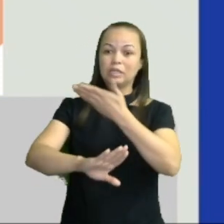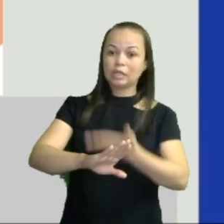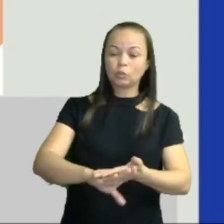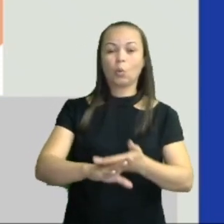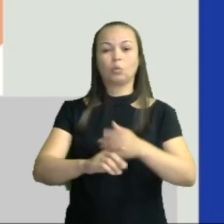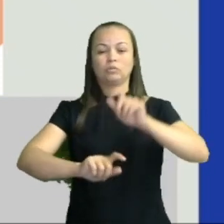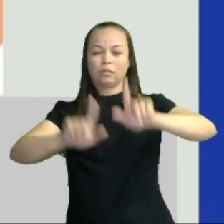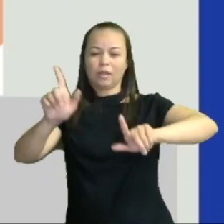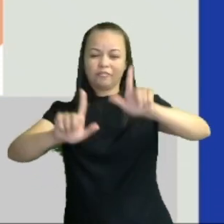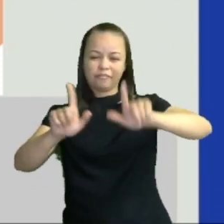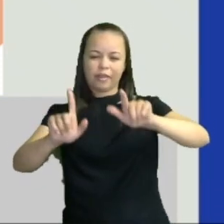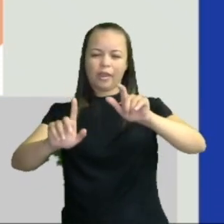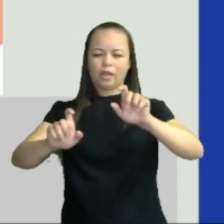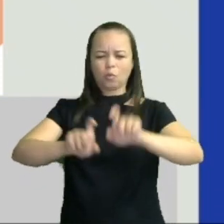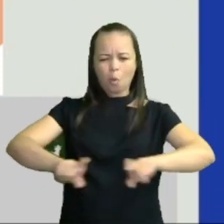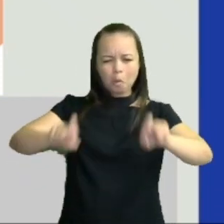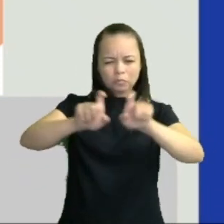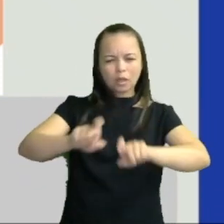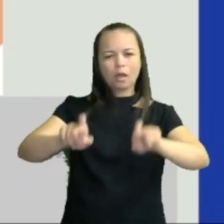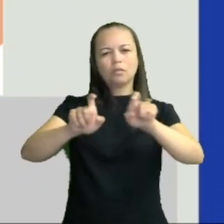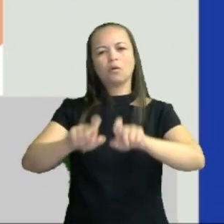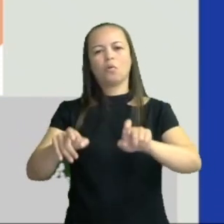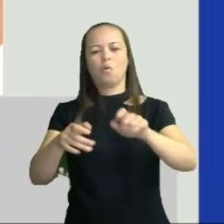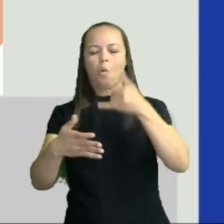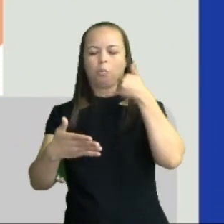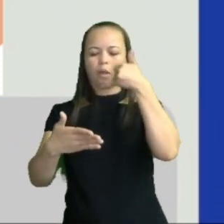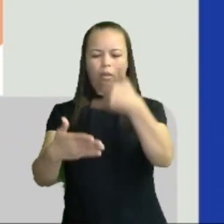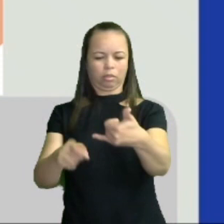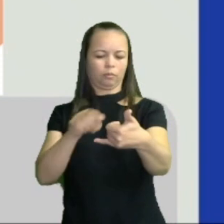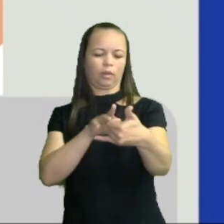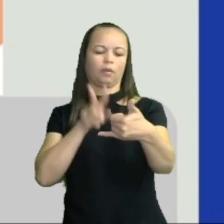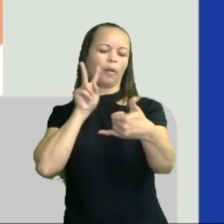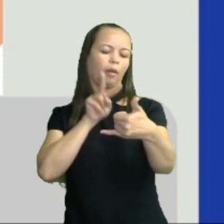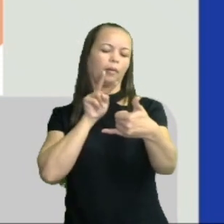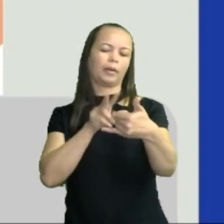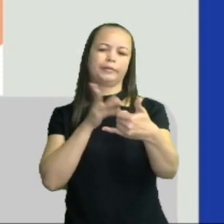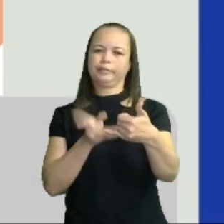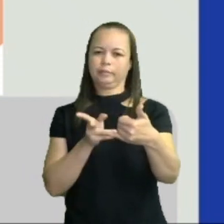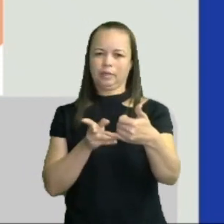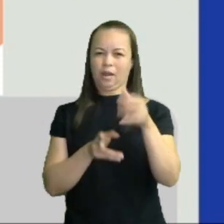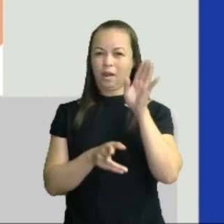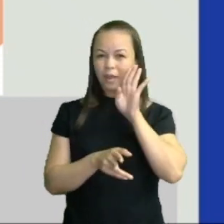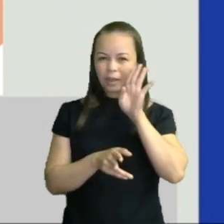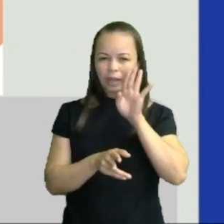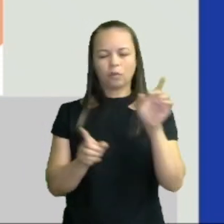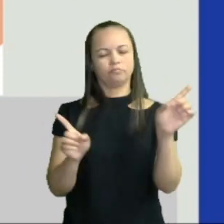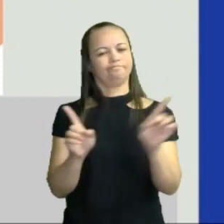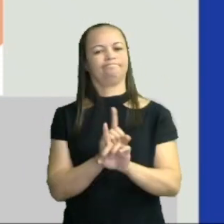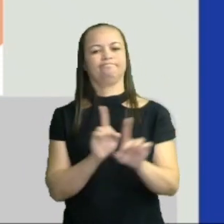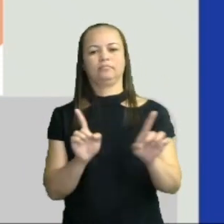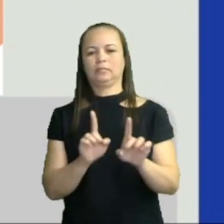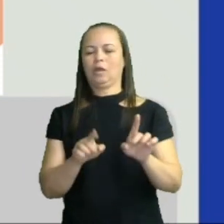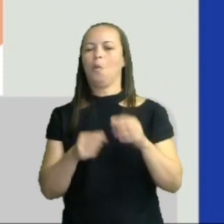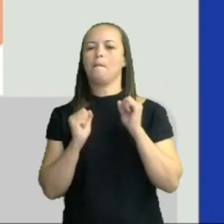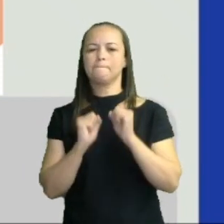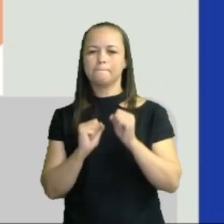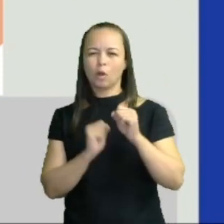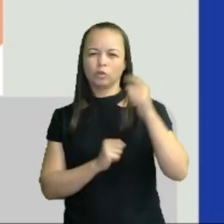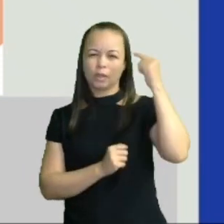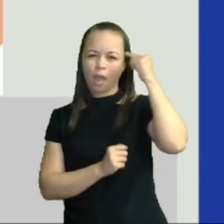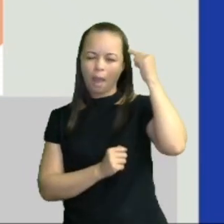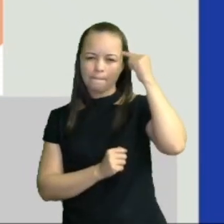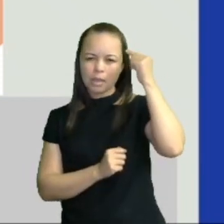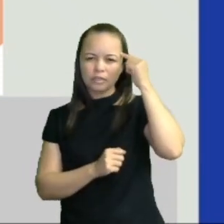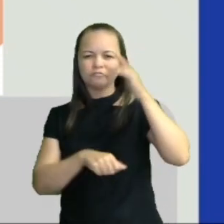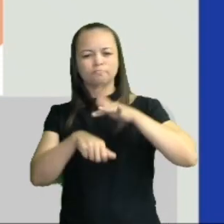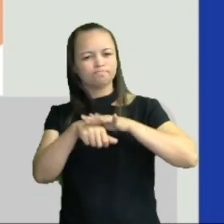de um celular, ou no computador, e isso não é legal. Isso pode trazer doenças para a sua mente e também